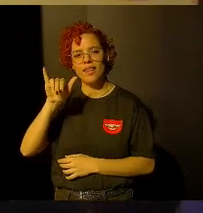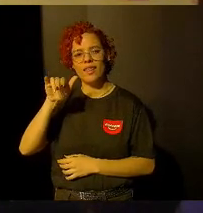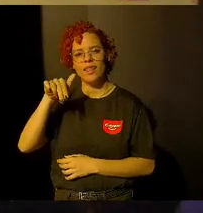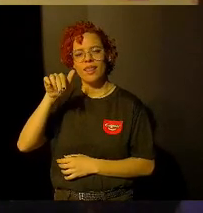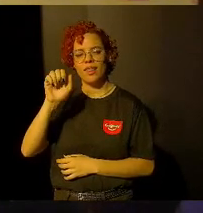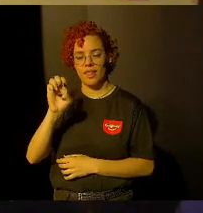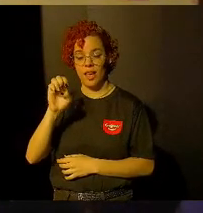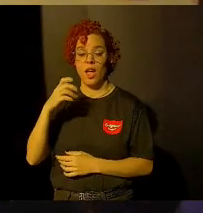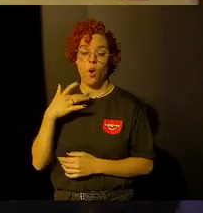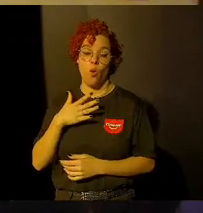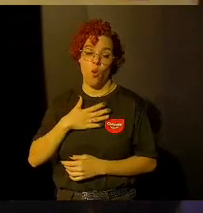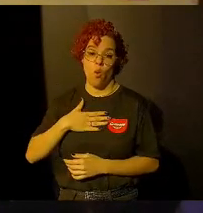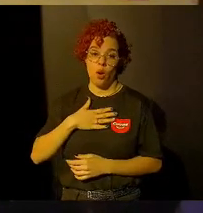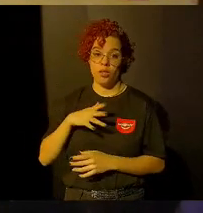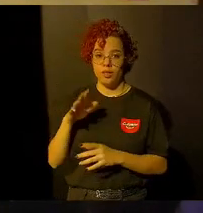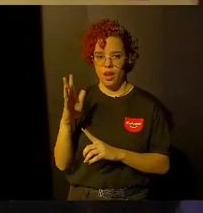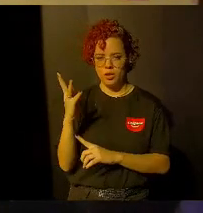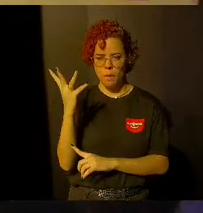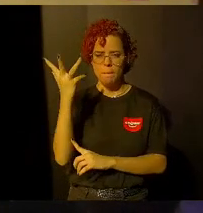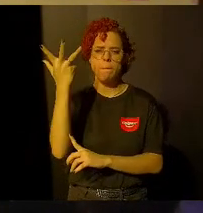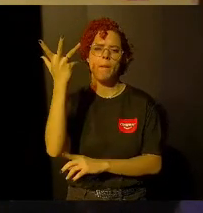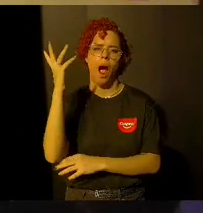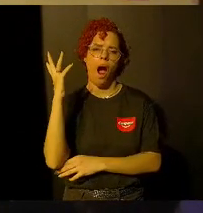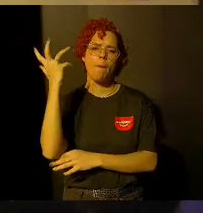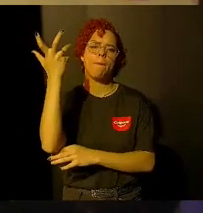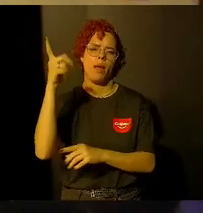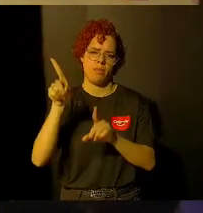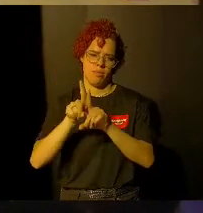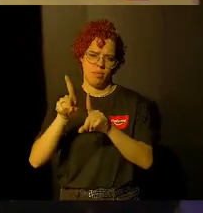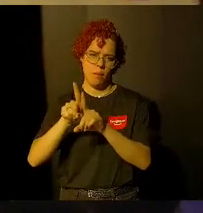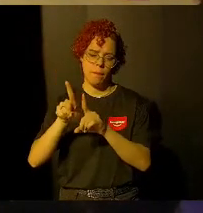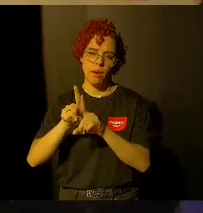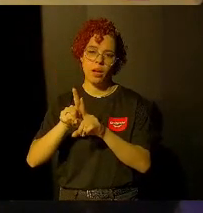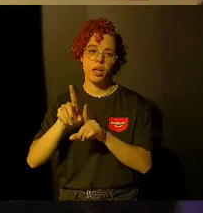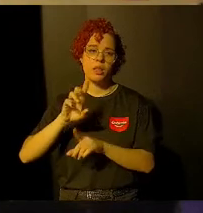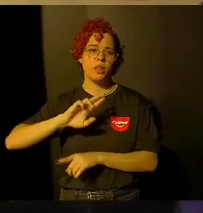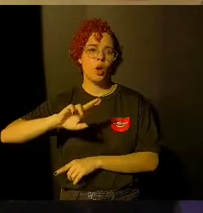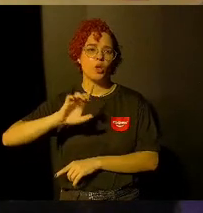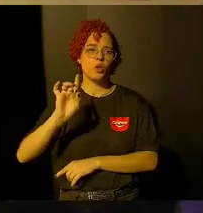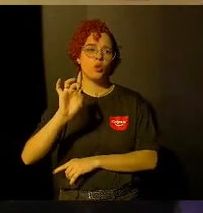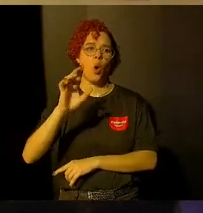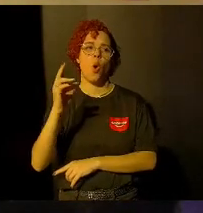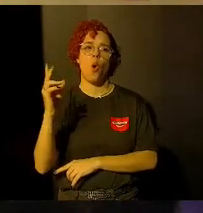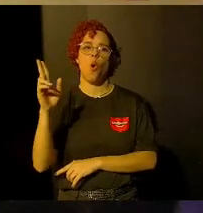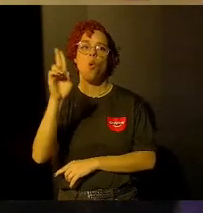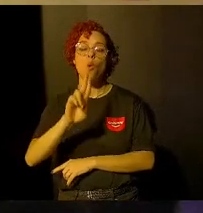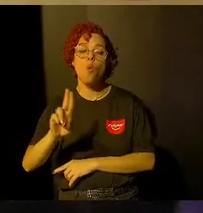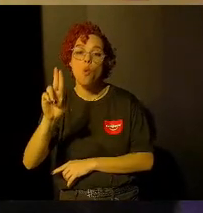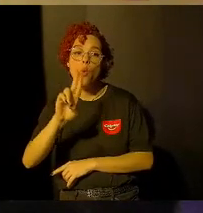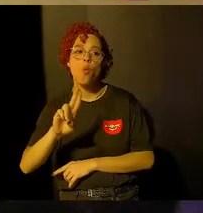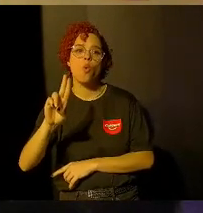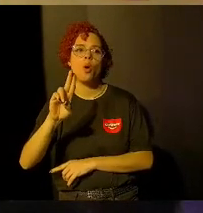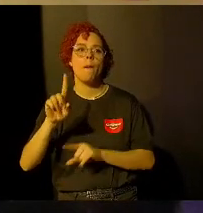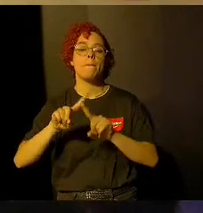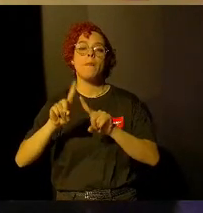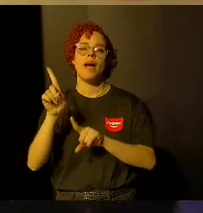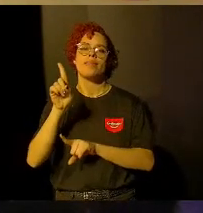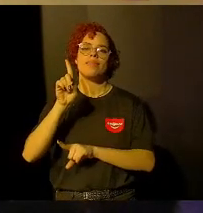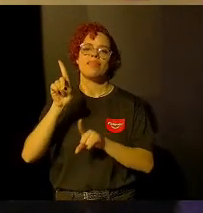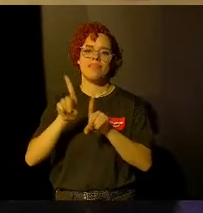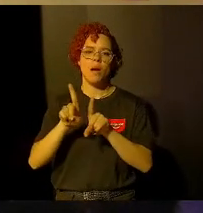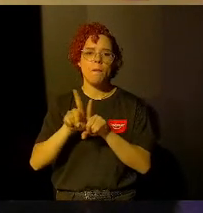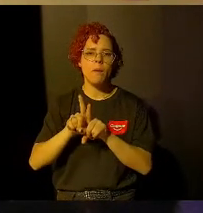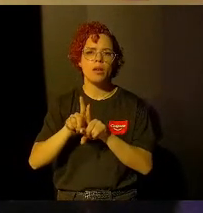então tem algo das plantas não só dos usos que a gente faz delas mas da observação